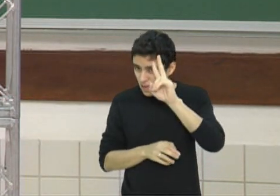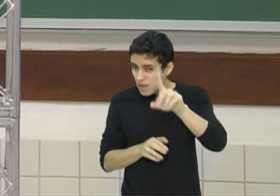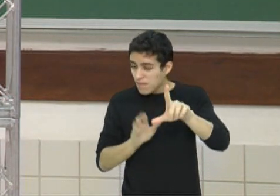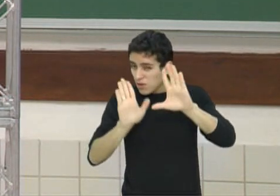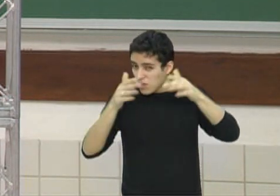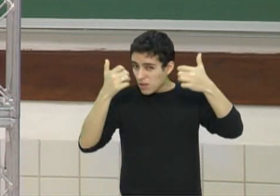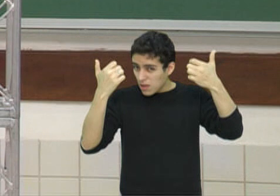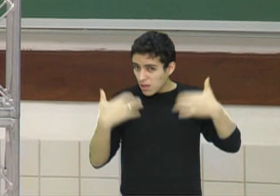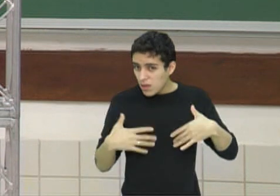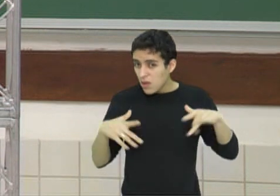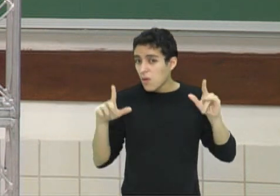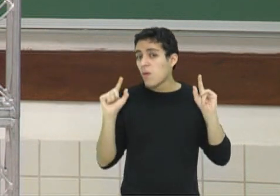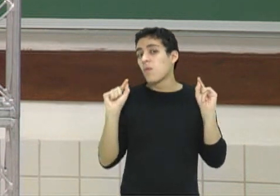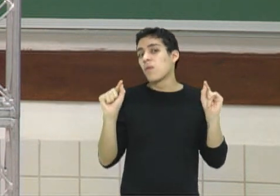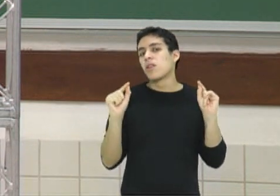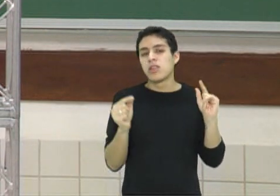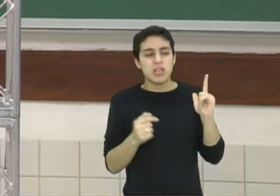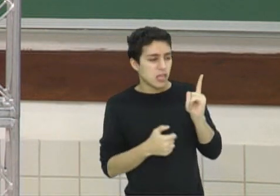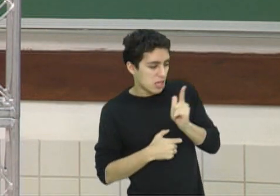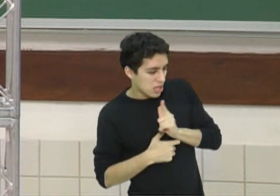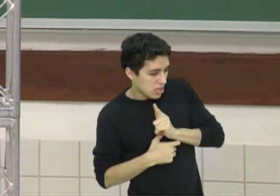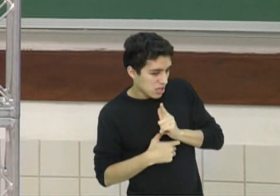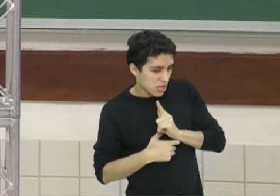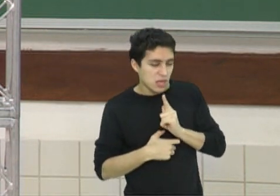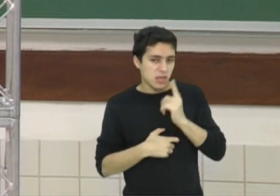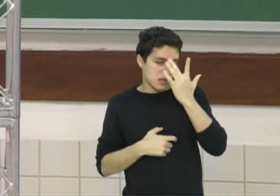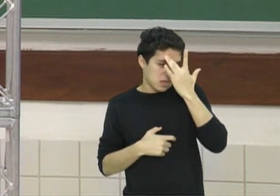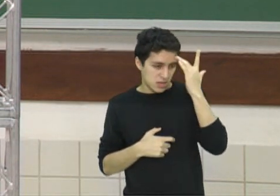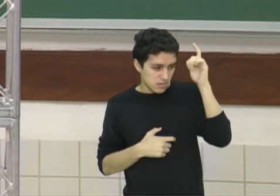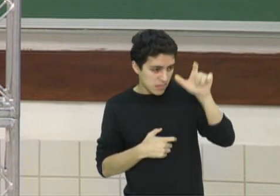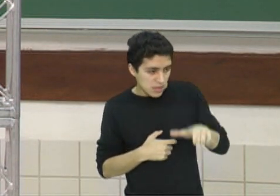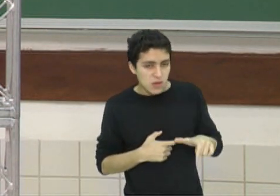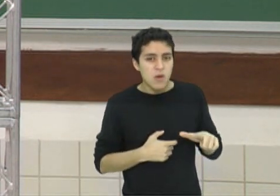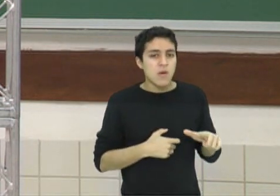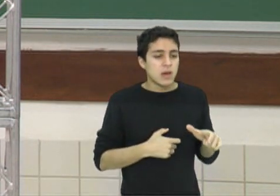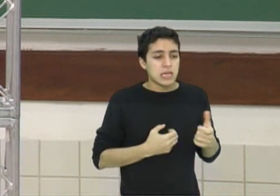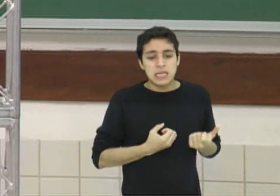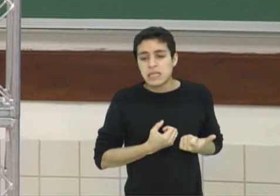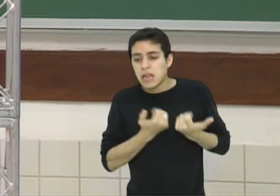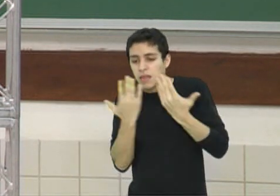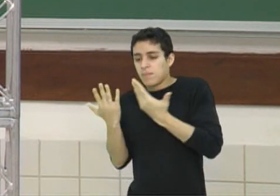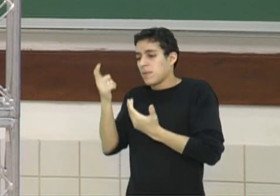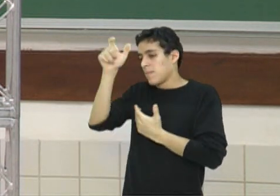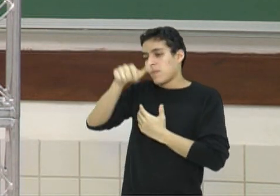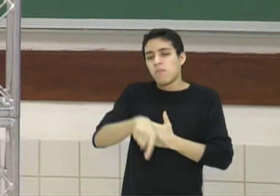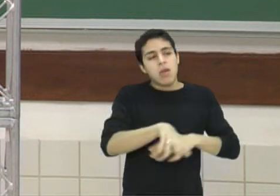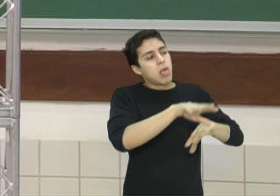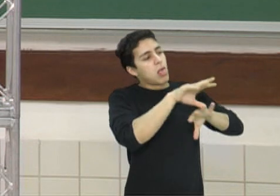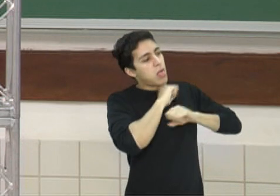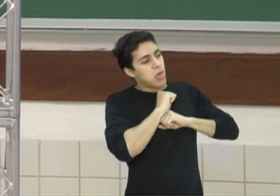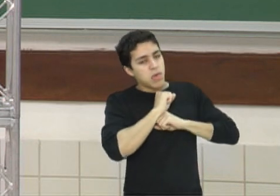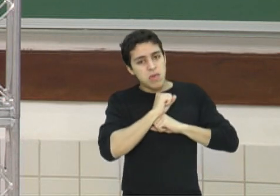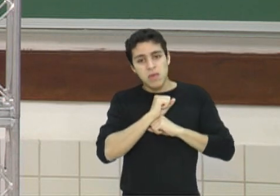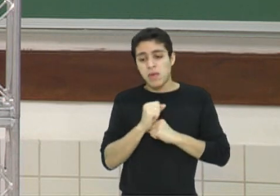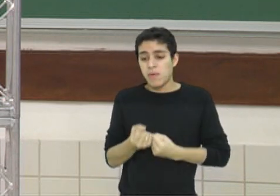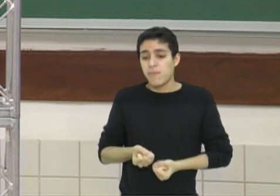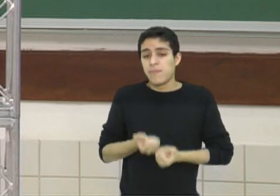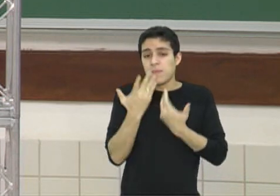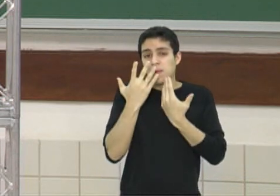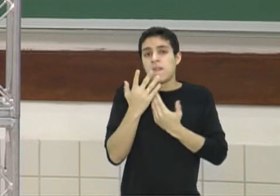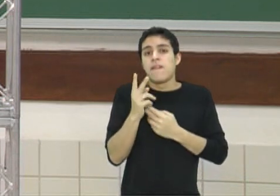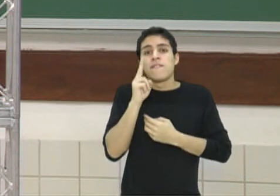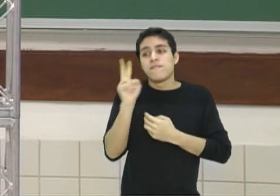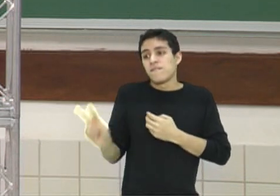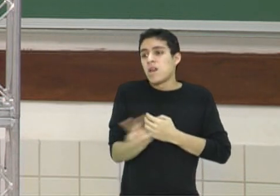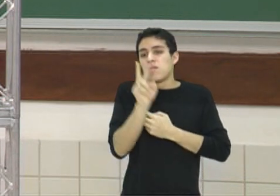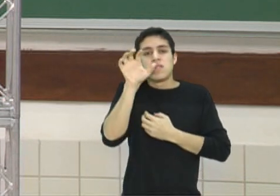focar no quê? Que existe alguém que transmite uma mensagem e tem o receptor. O expressionismo valoriza muito